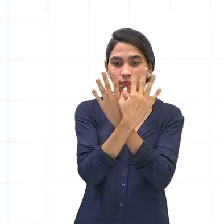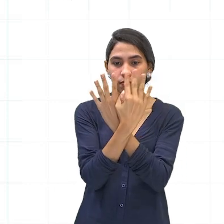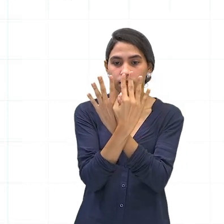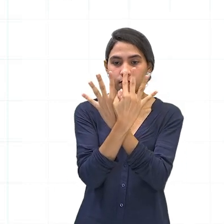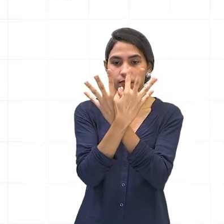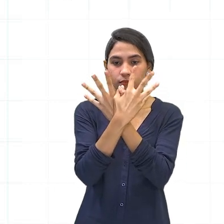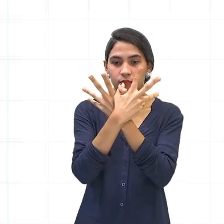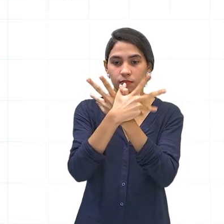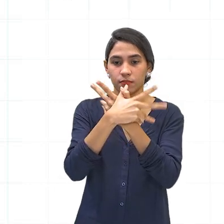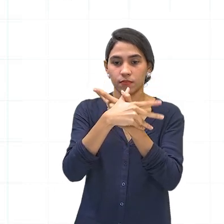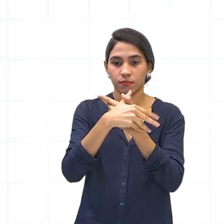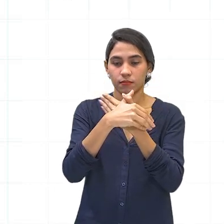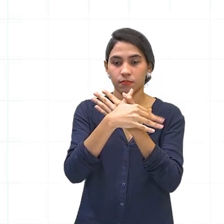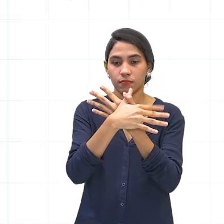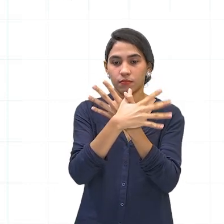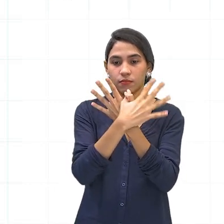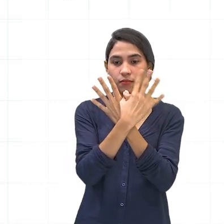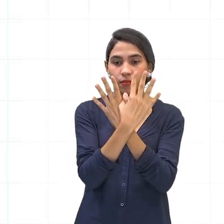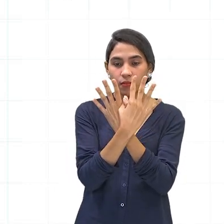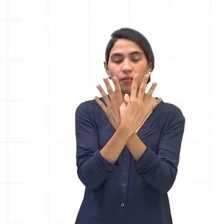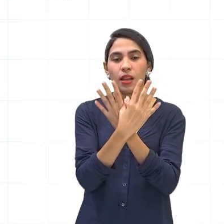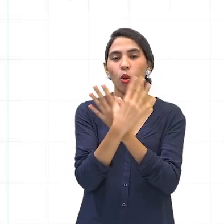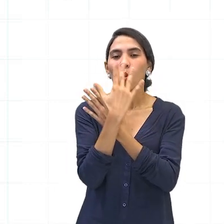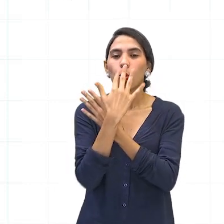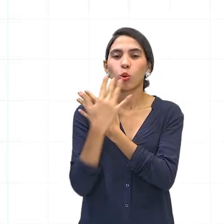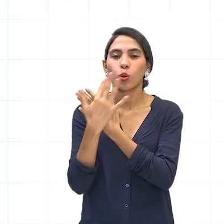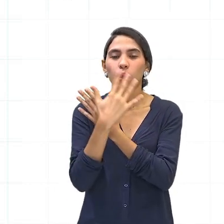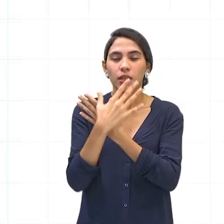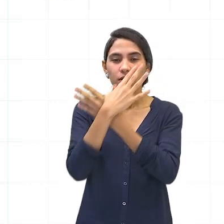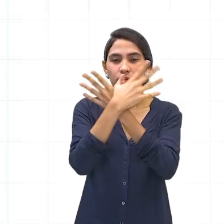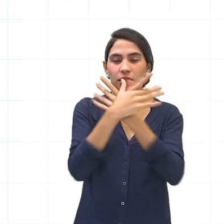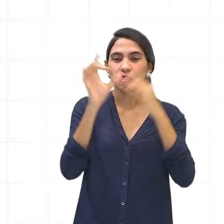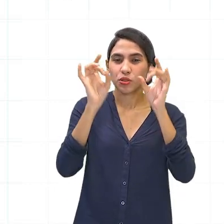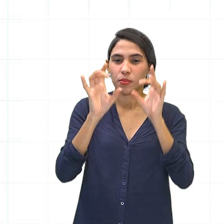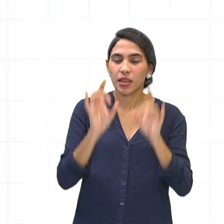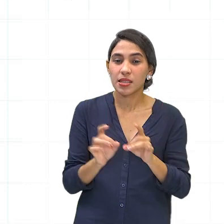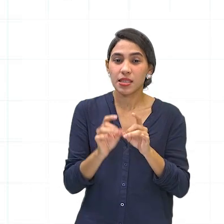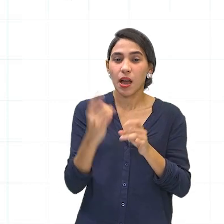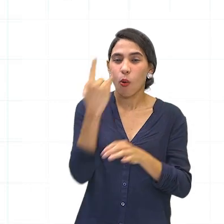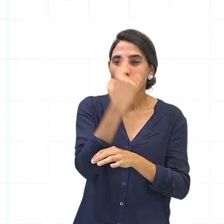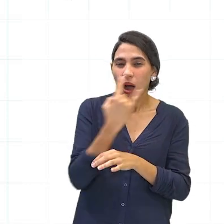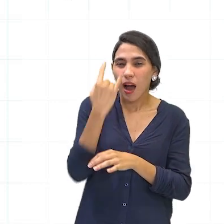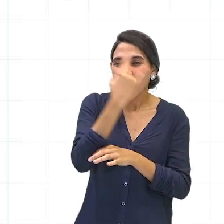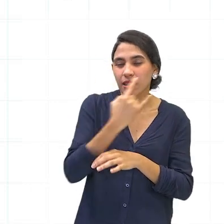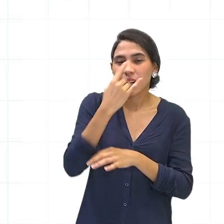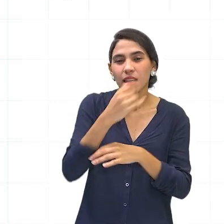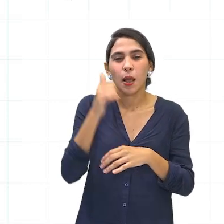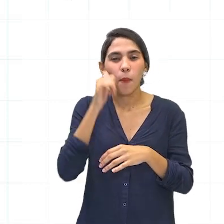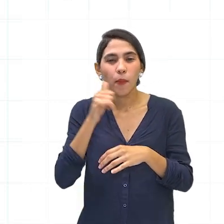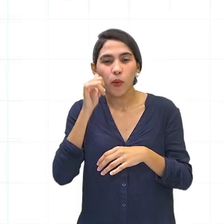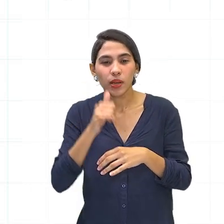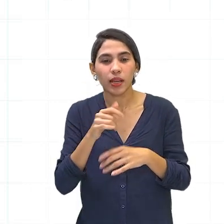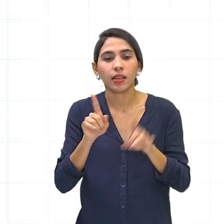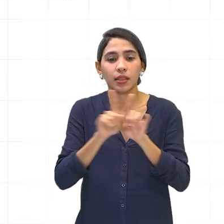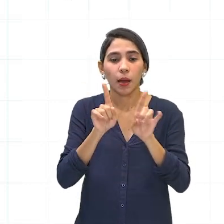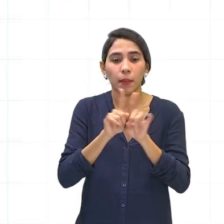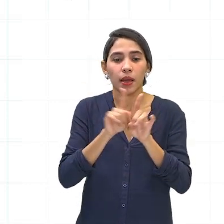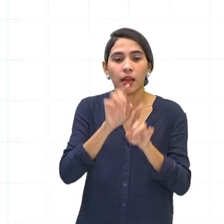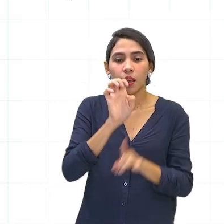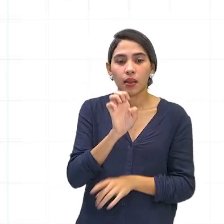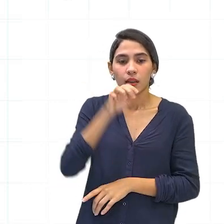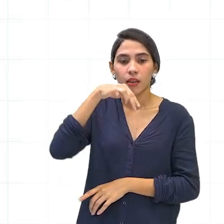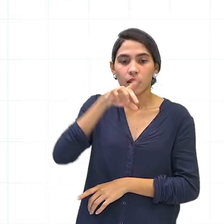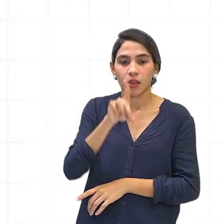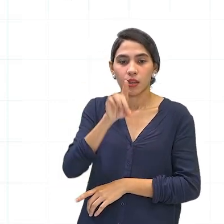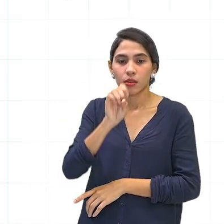servir para atrair o parceiro, né? No caso a parceira. E eles são endotérmicos, eles já conseguem manter a sua